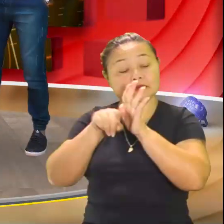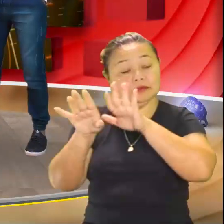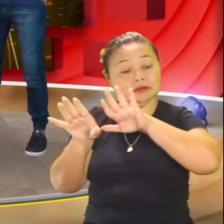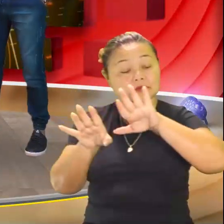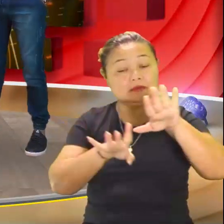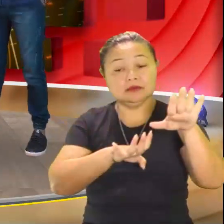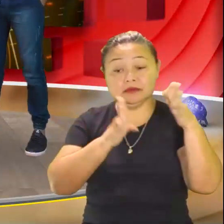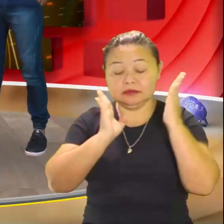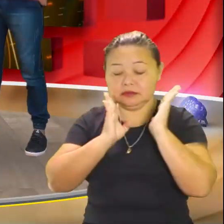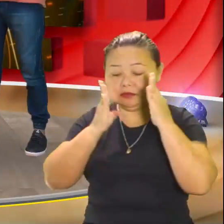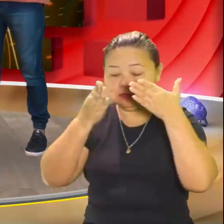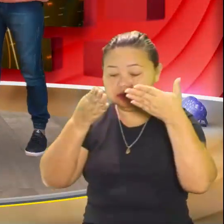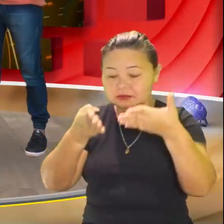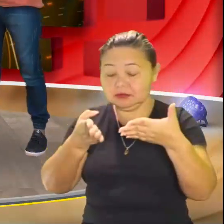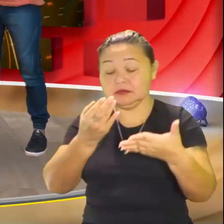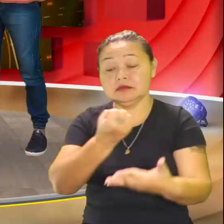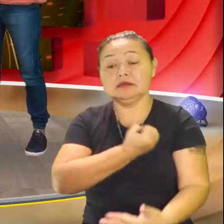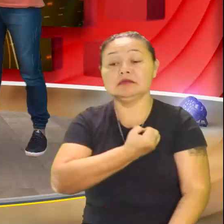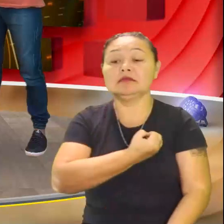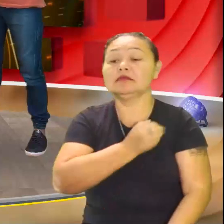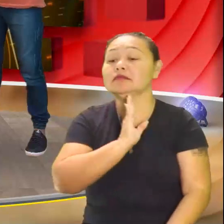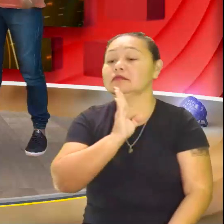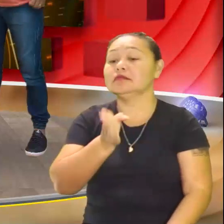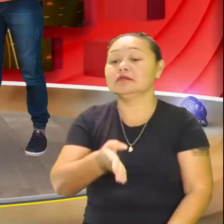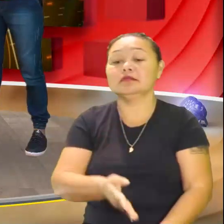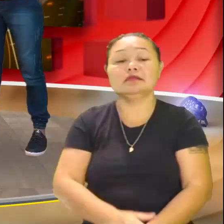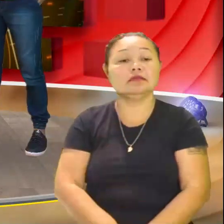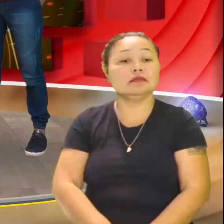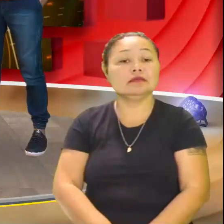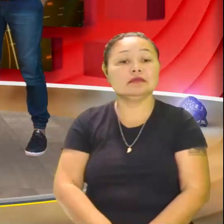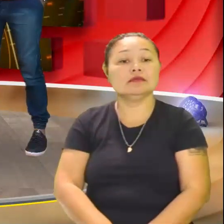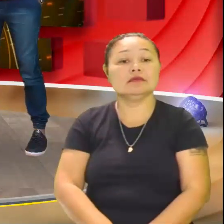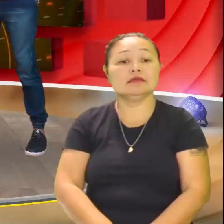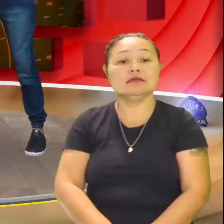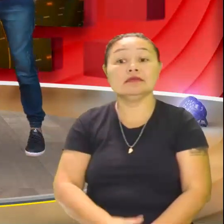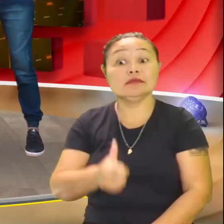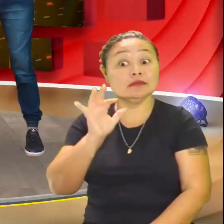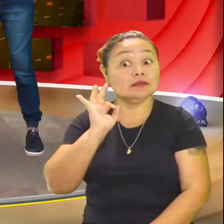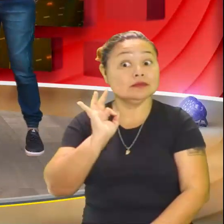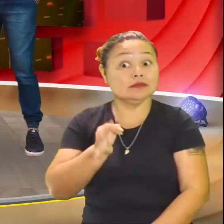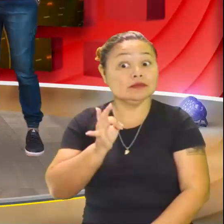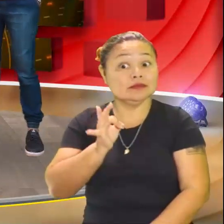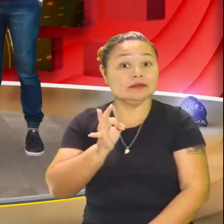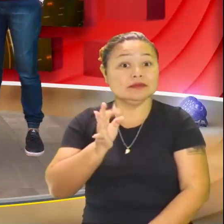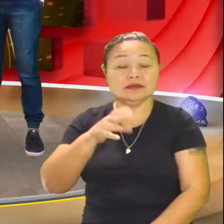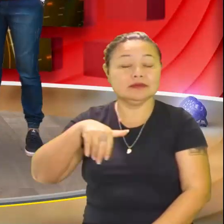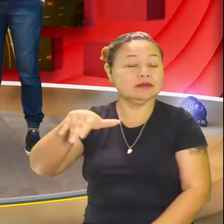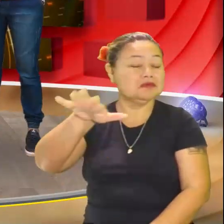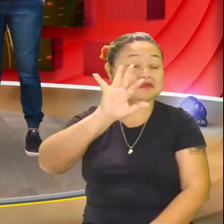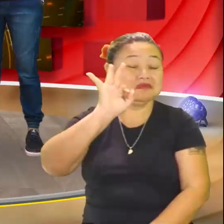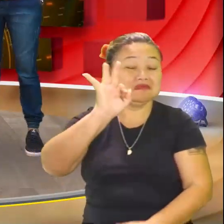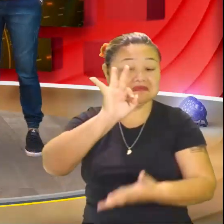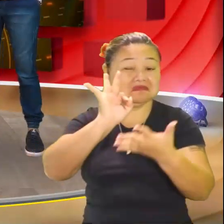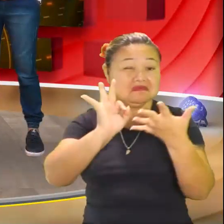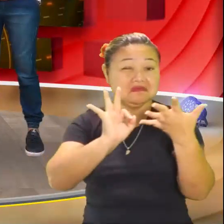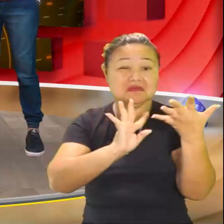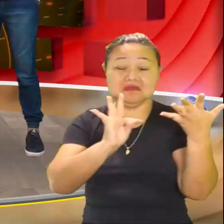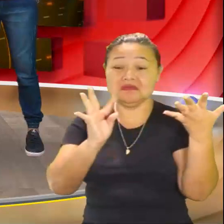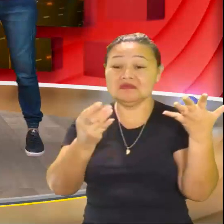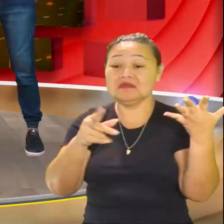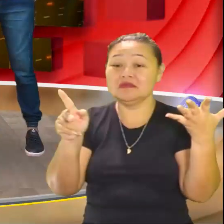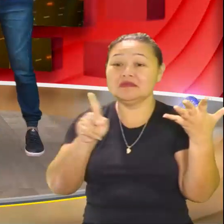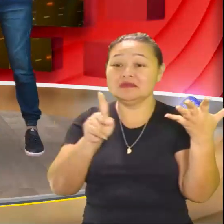nos interessa quando tiramos do módulo o valor absoluto do número. Certo? Ah, todo mundo está acertando todas, professor